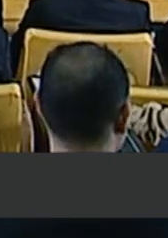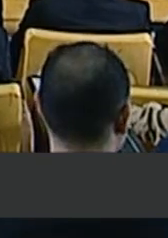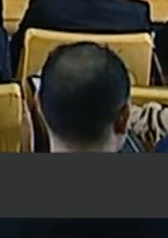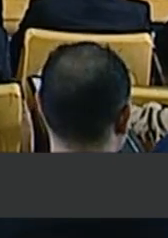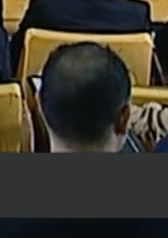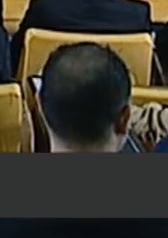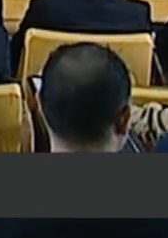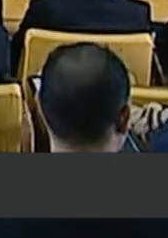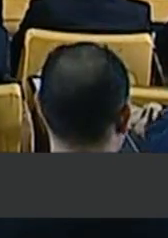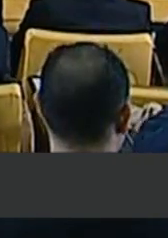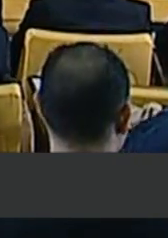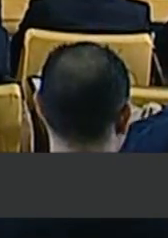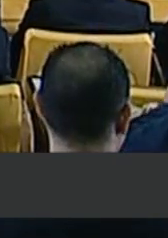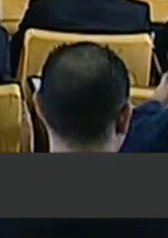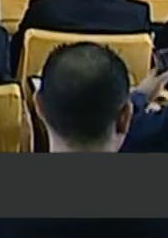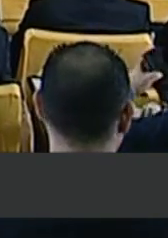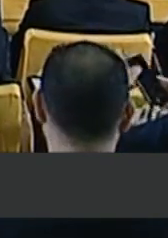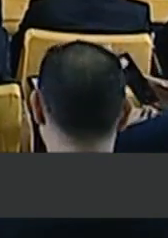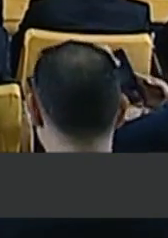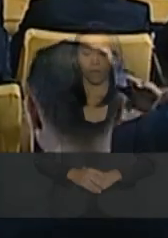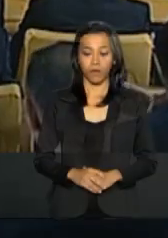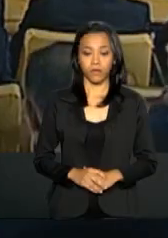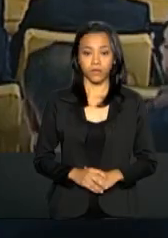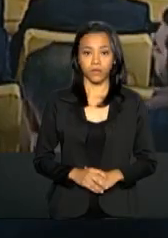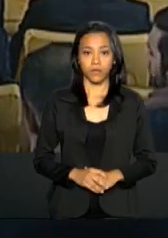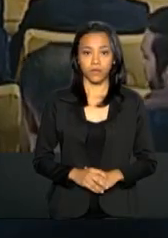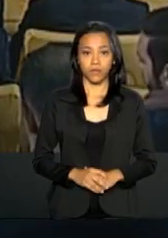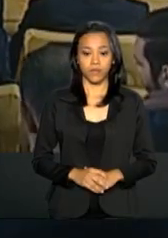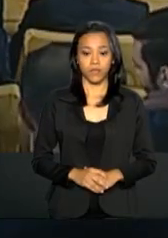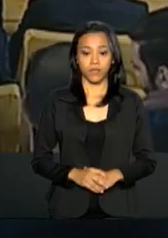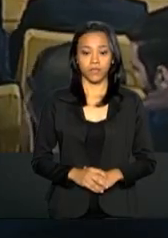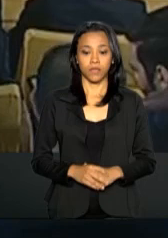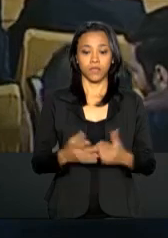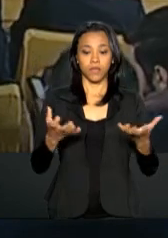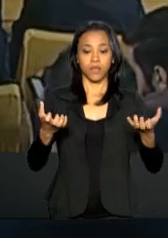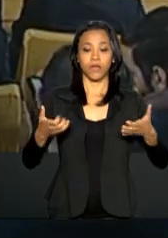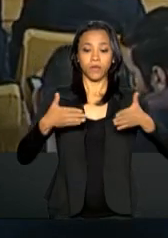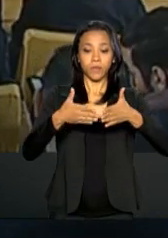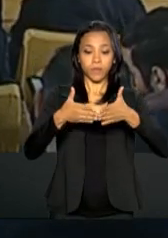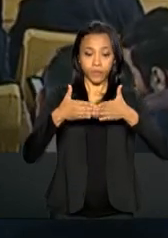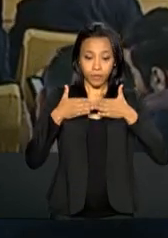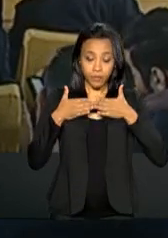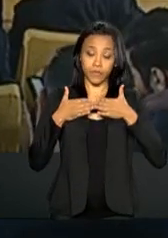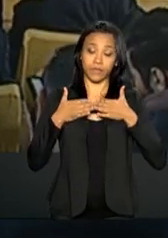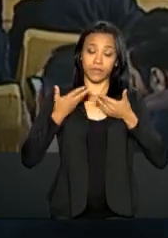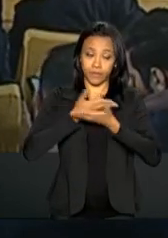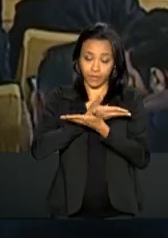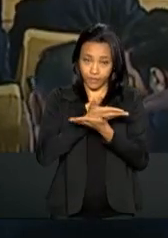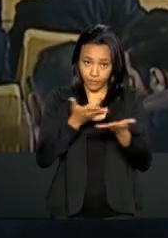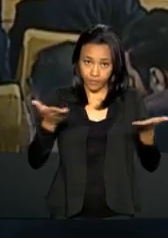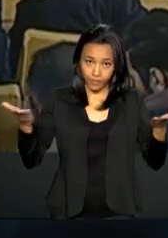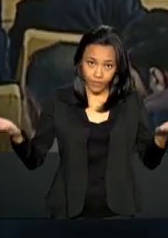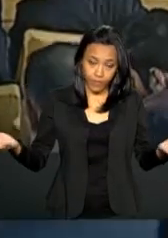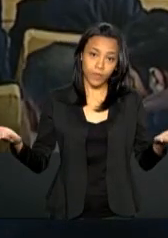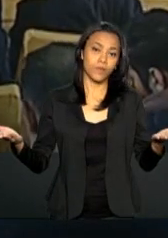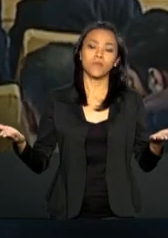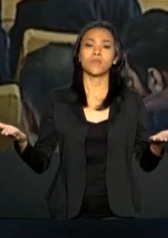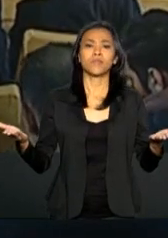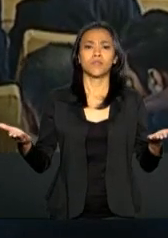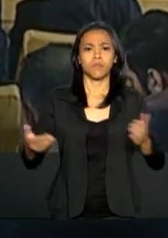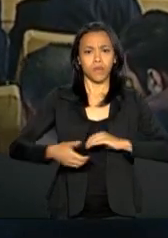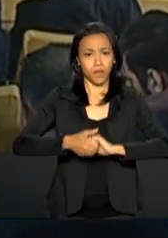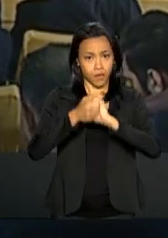quero quero pedir licença todos para cumprimentar coletivamente não só a